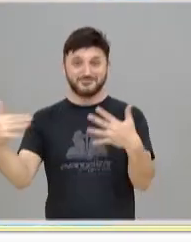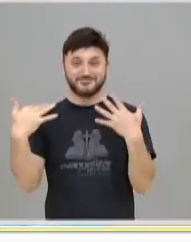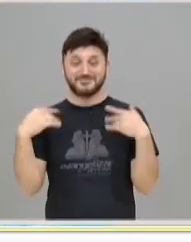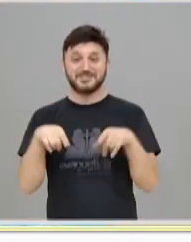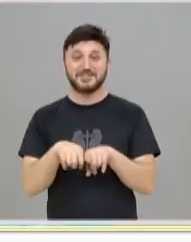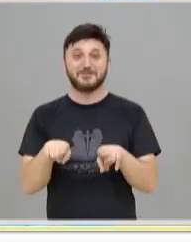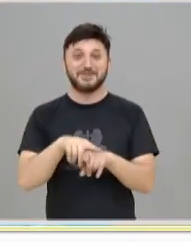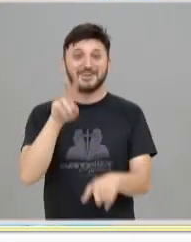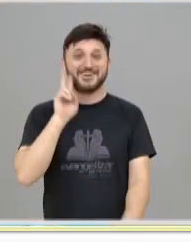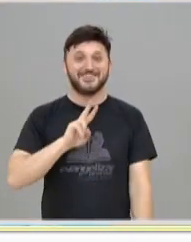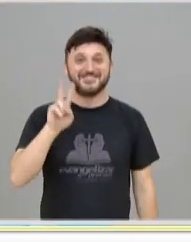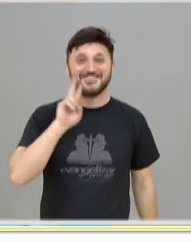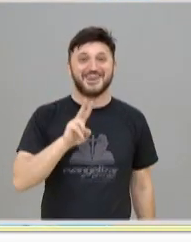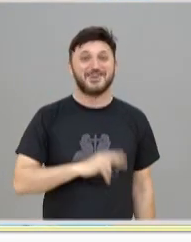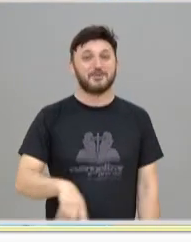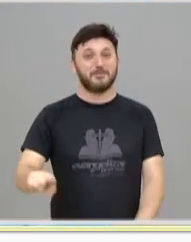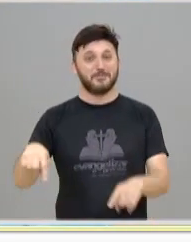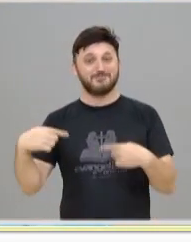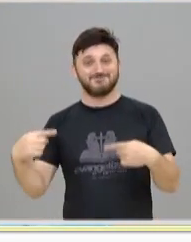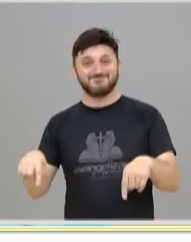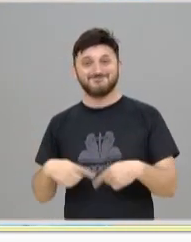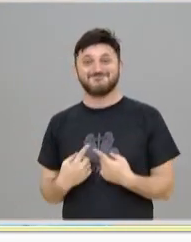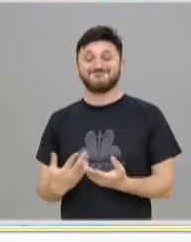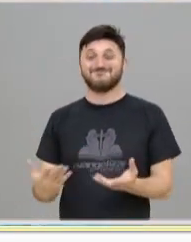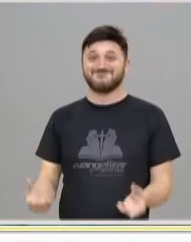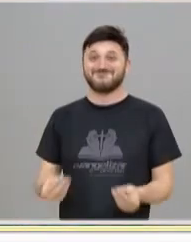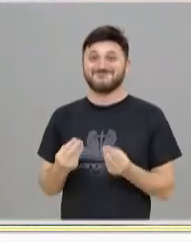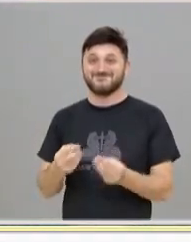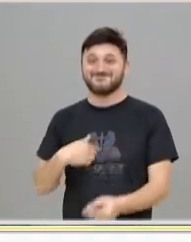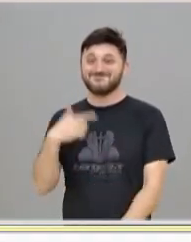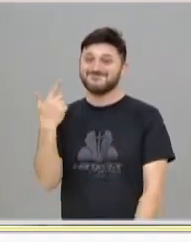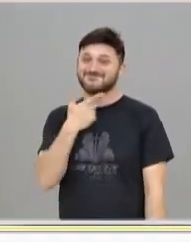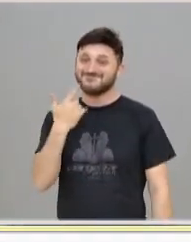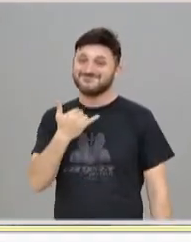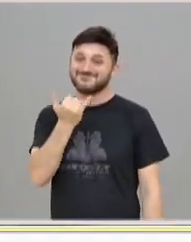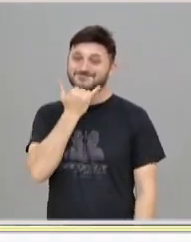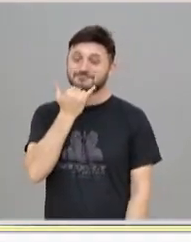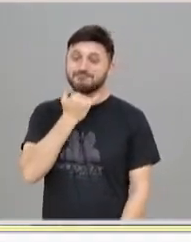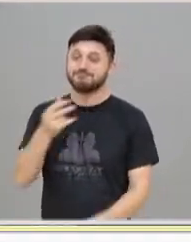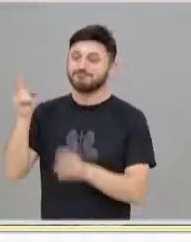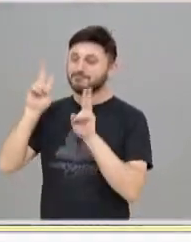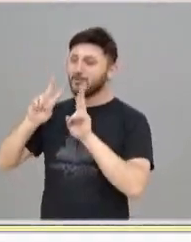Sagrada Família, Jesus, Maria e José,